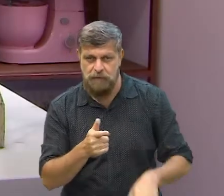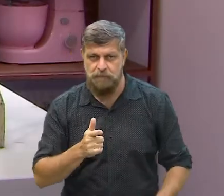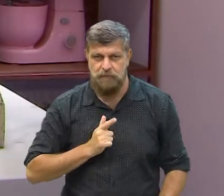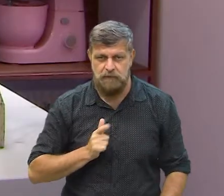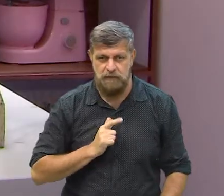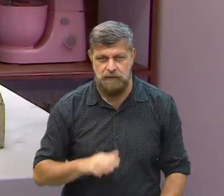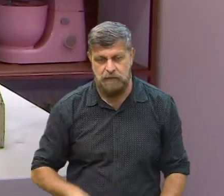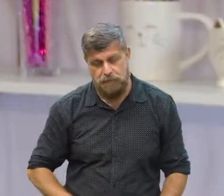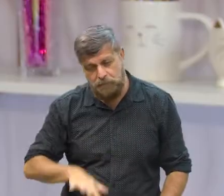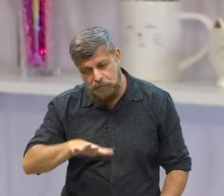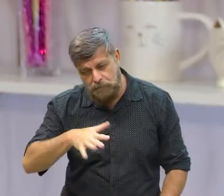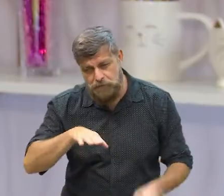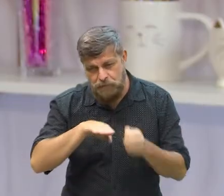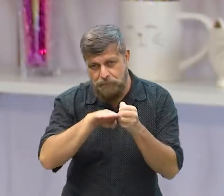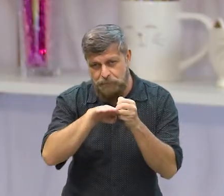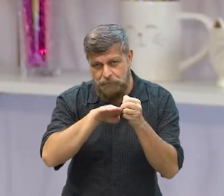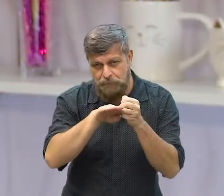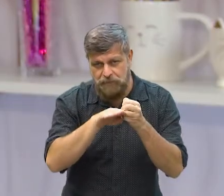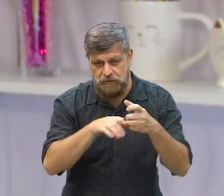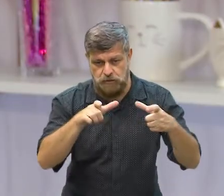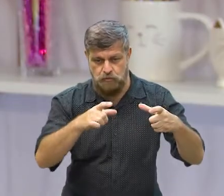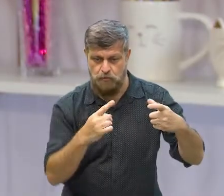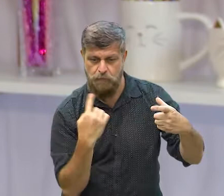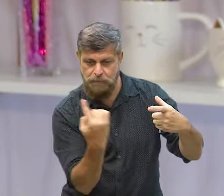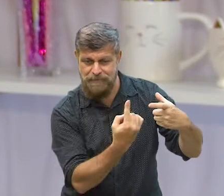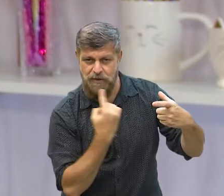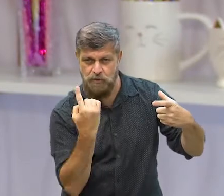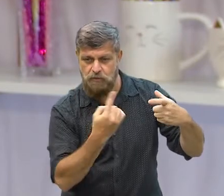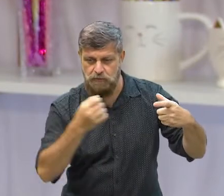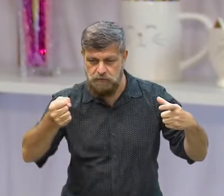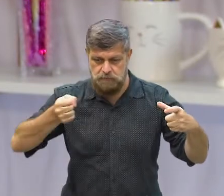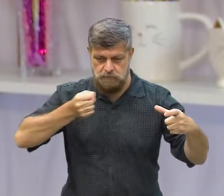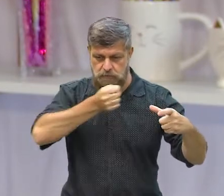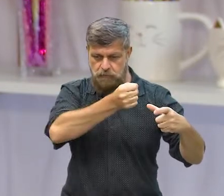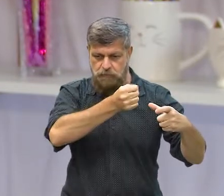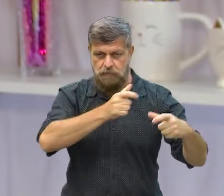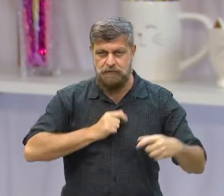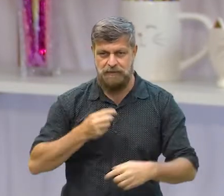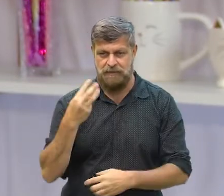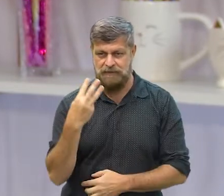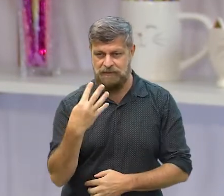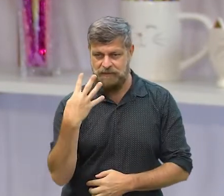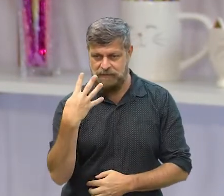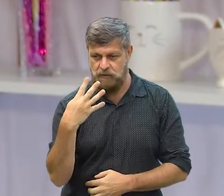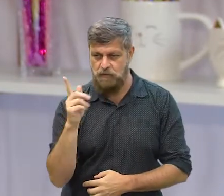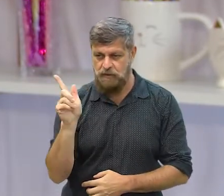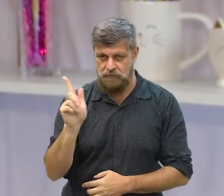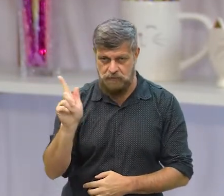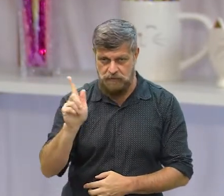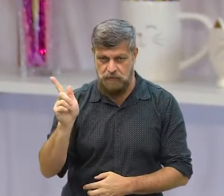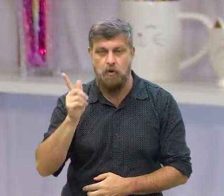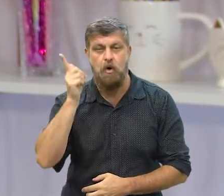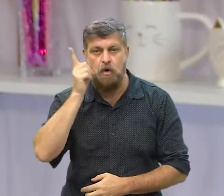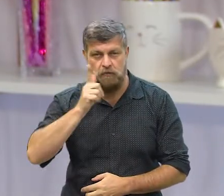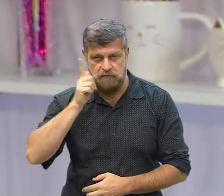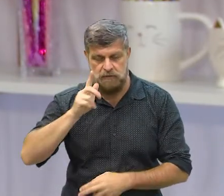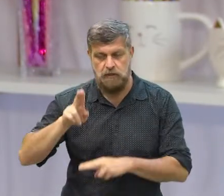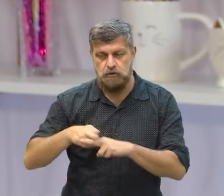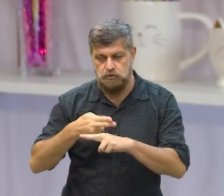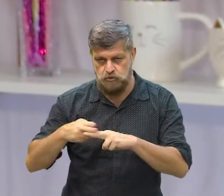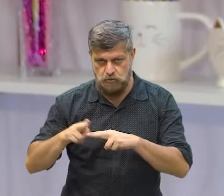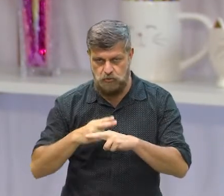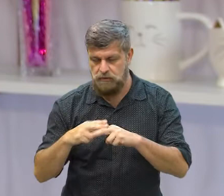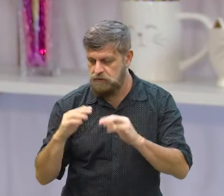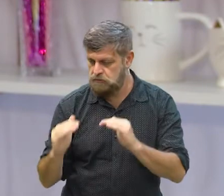potência média no micro-ondas, você atingindo até 34 graus, você consegue trabalhar com chocolate nobre